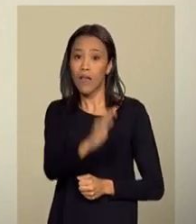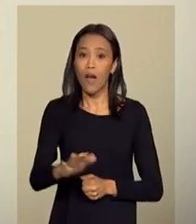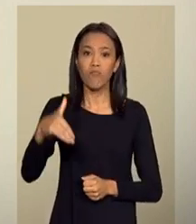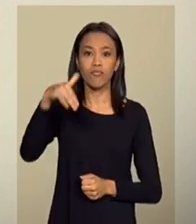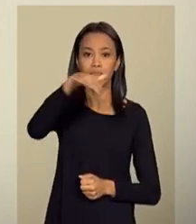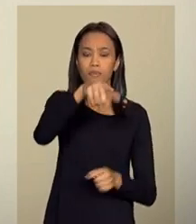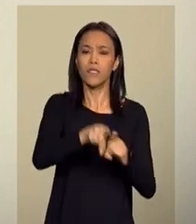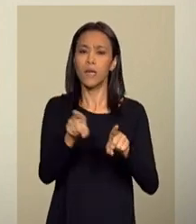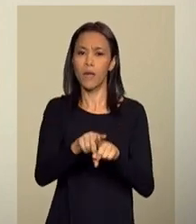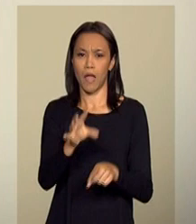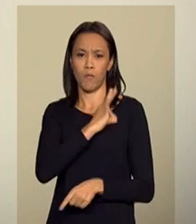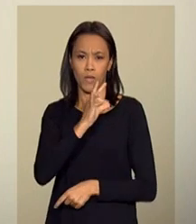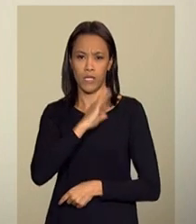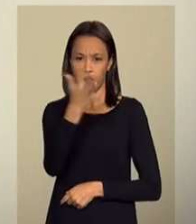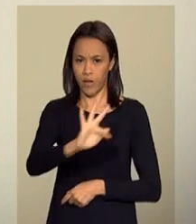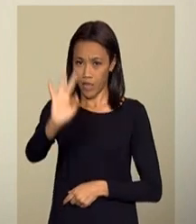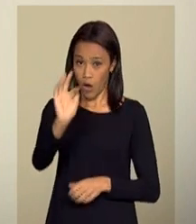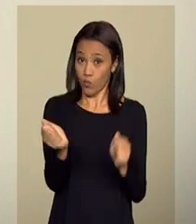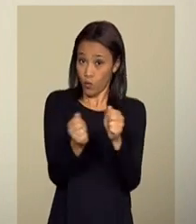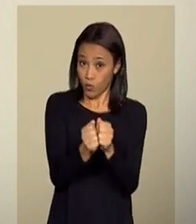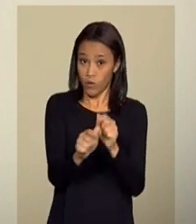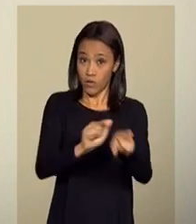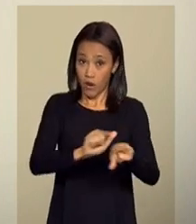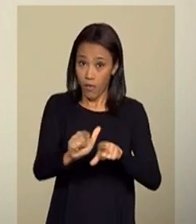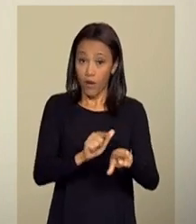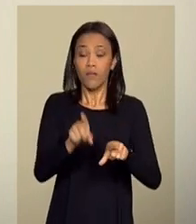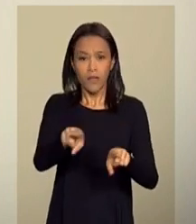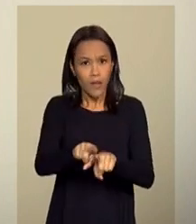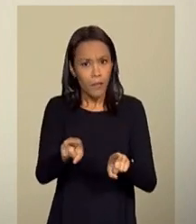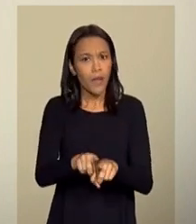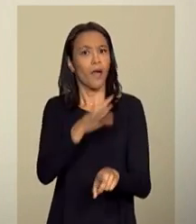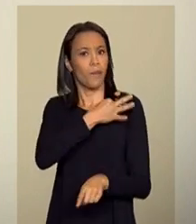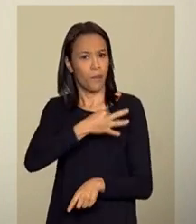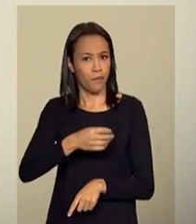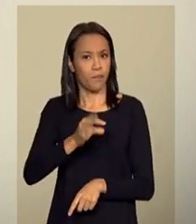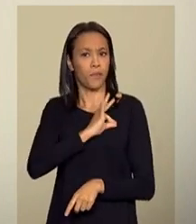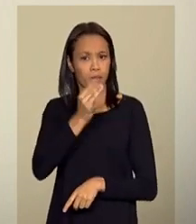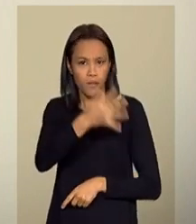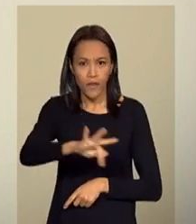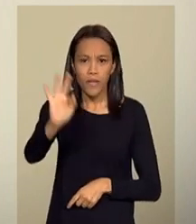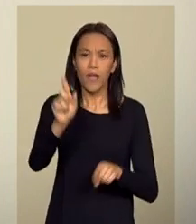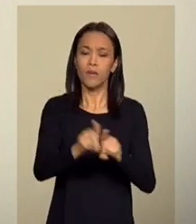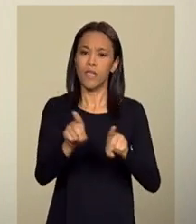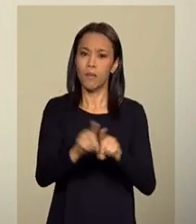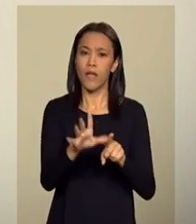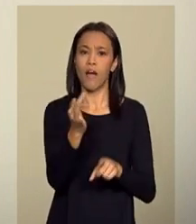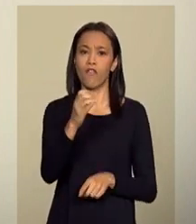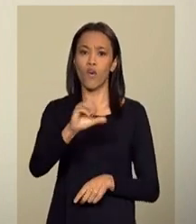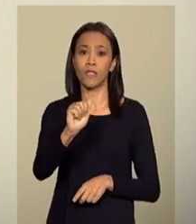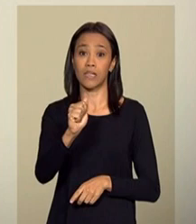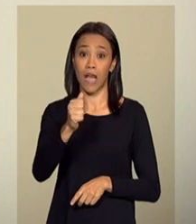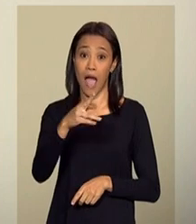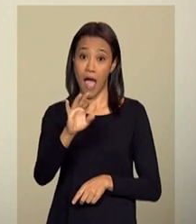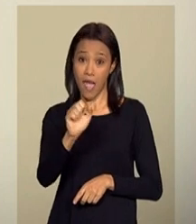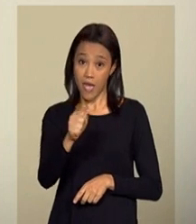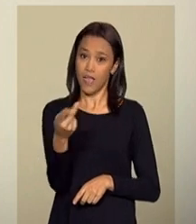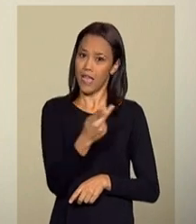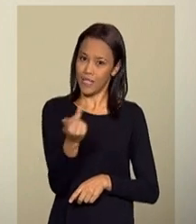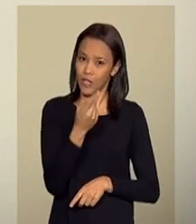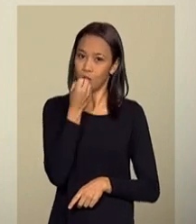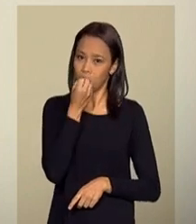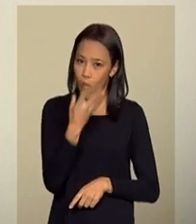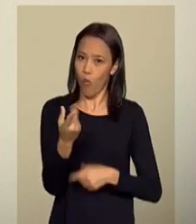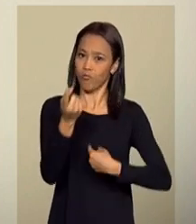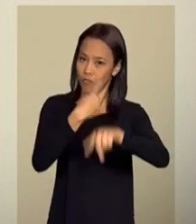Polícia Federal inclusive Luciano a polícia federal e a força aérea brasileira vão repetir essa parceria